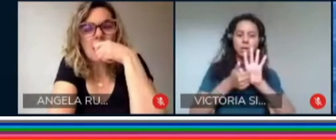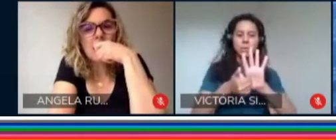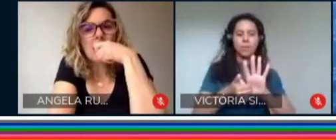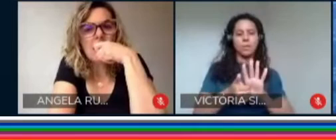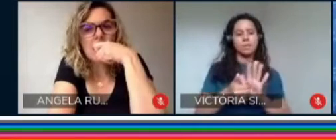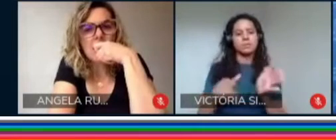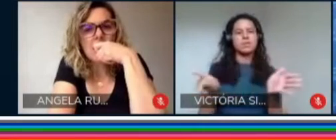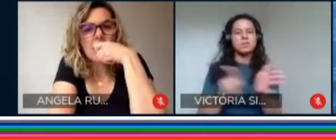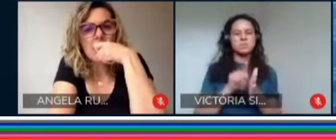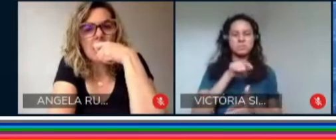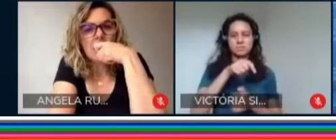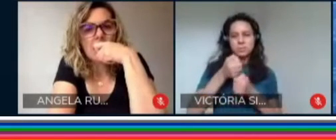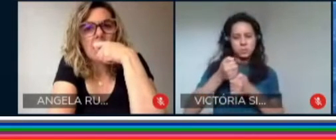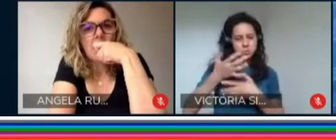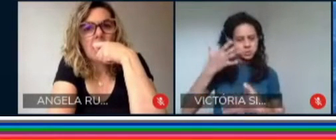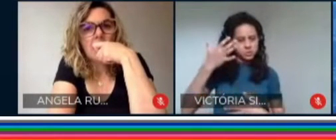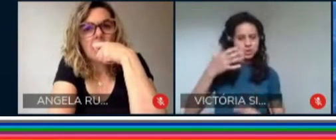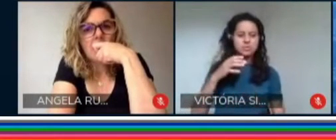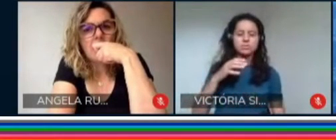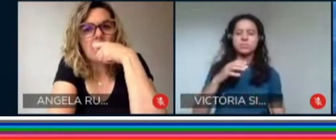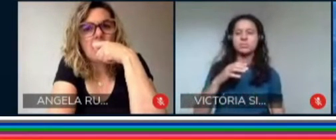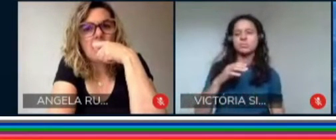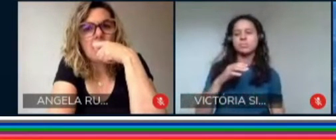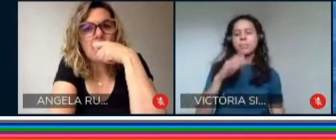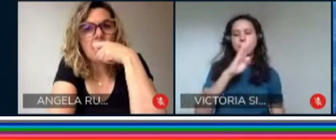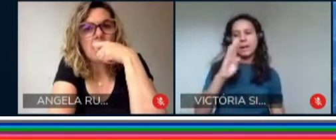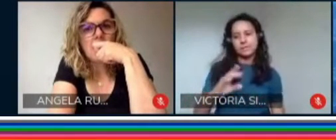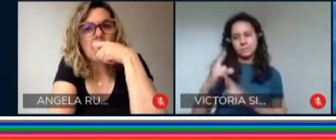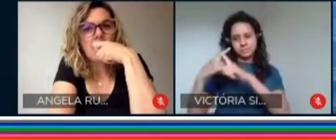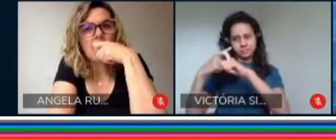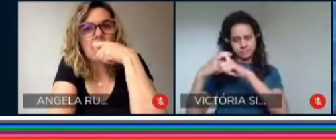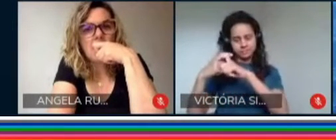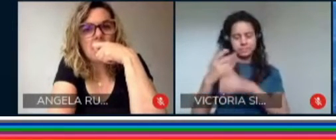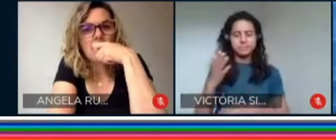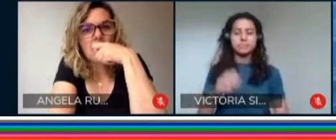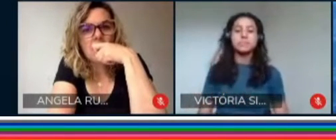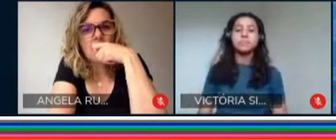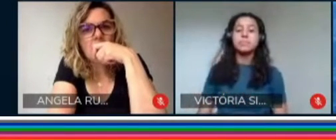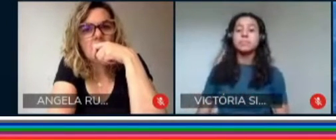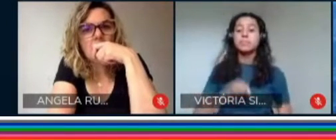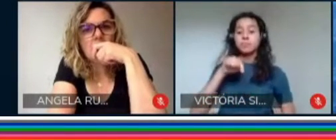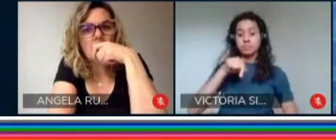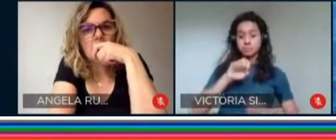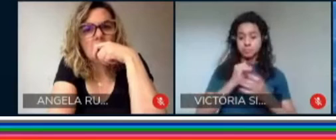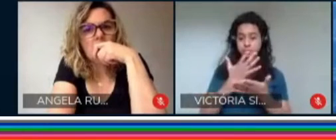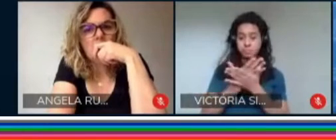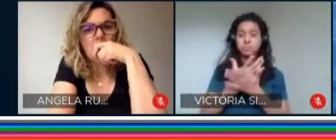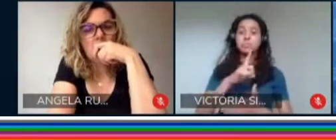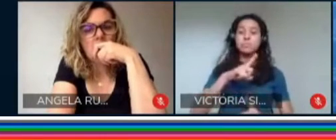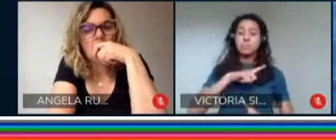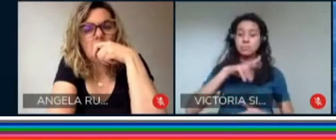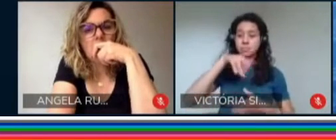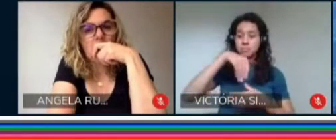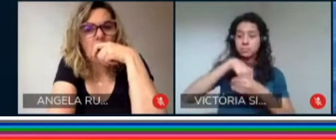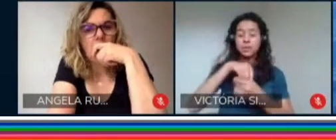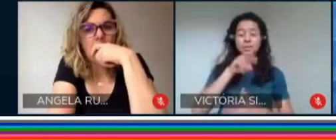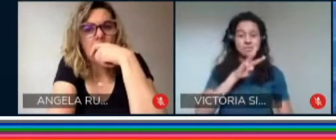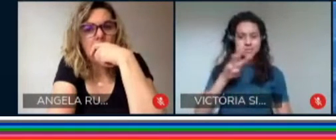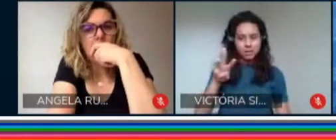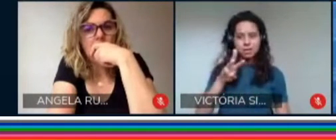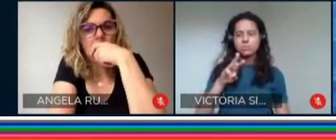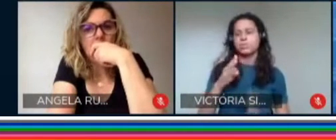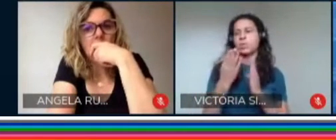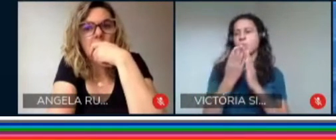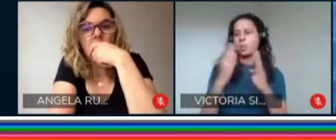Obrigada. Eu mencionei que nós temos uma lista, né, dentro do Bibliotecas URGS, nós temos uma lista